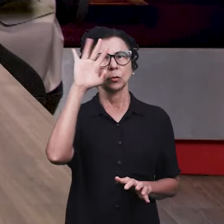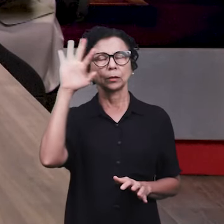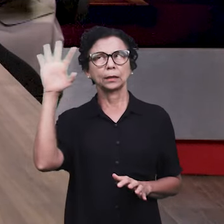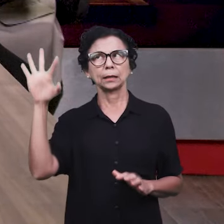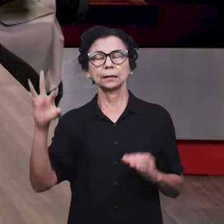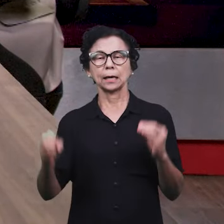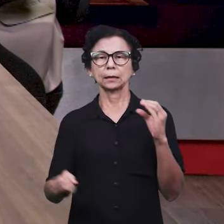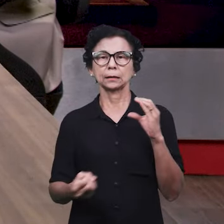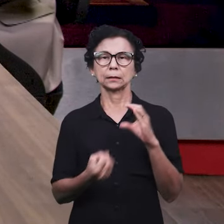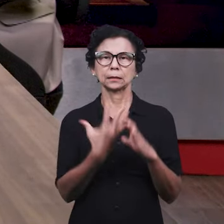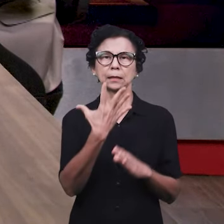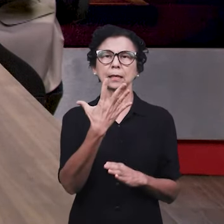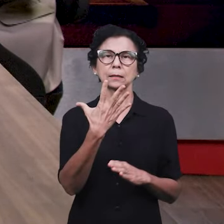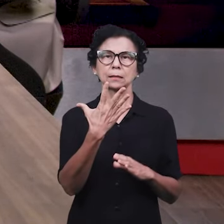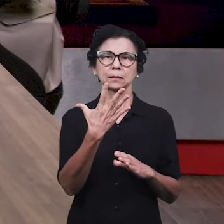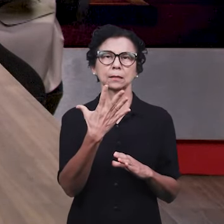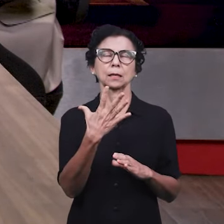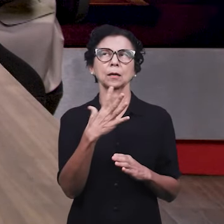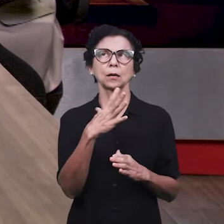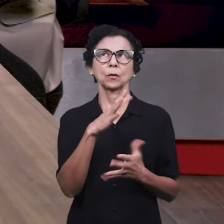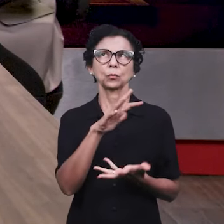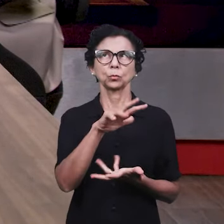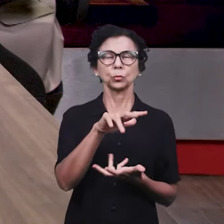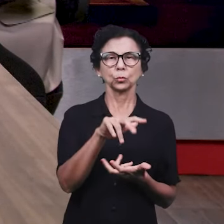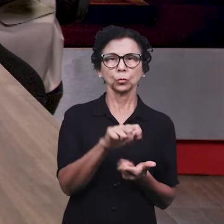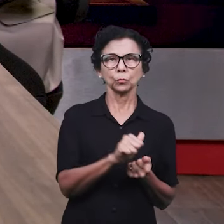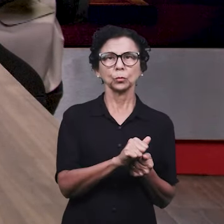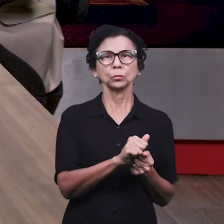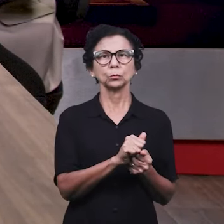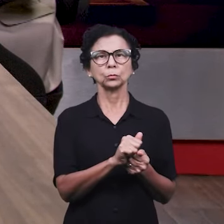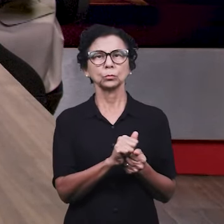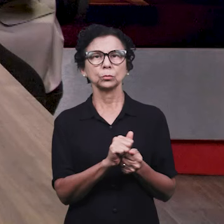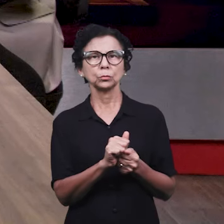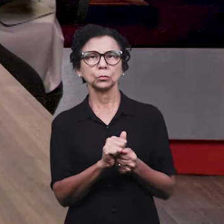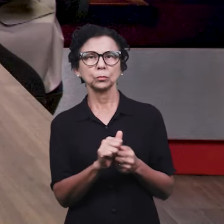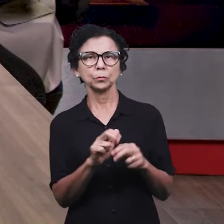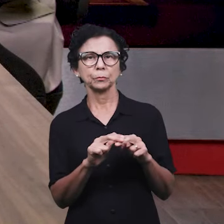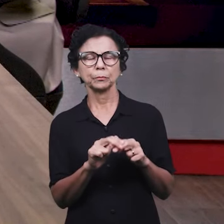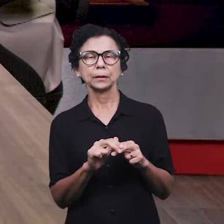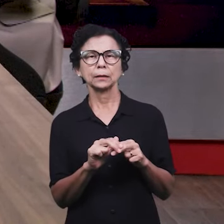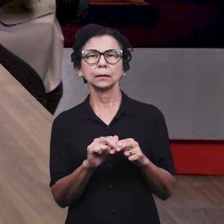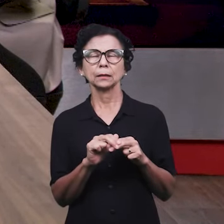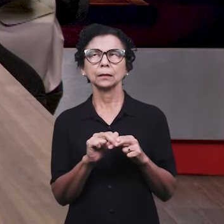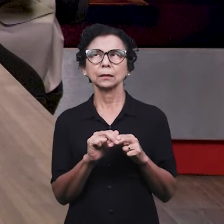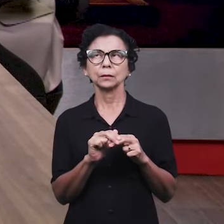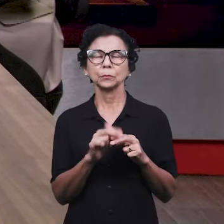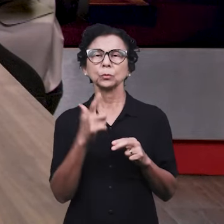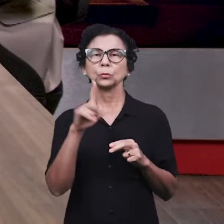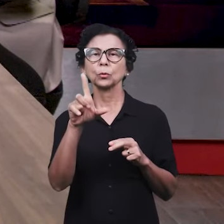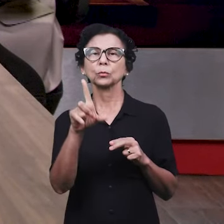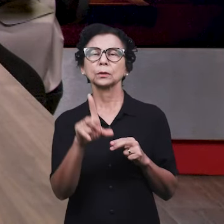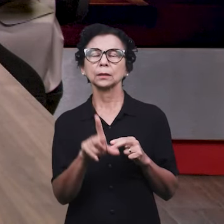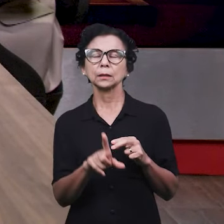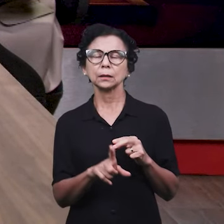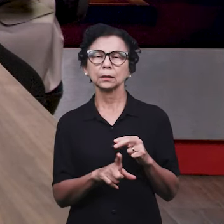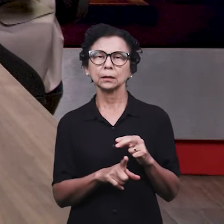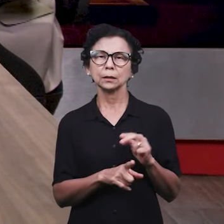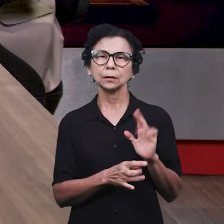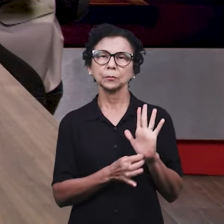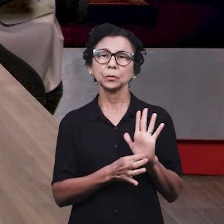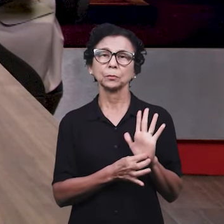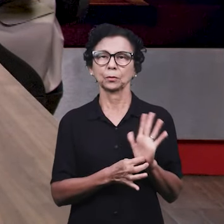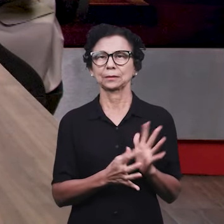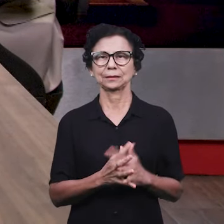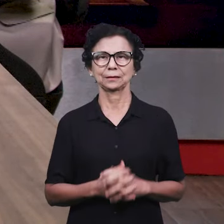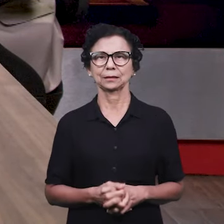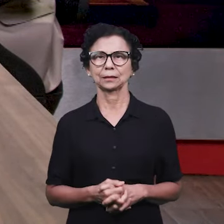tentando mostrar as falhas de uma outra perspectiva. E aí ele mostra que o que